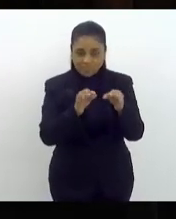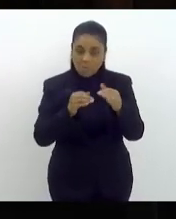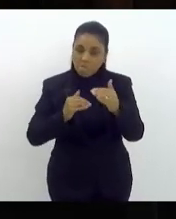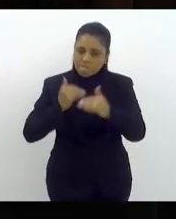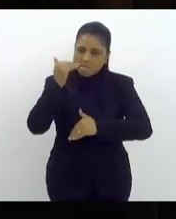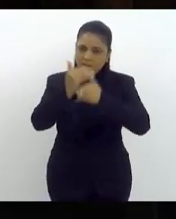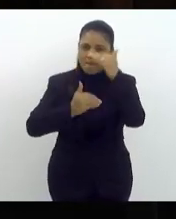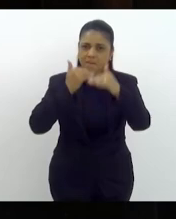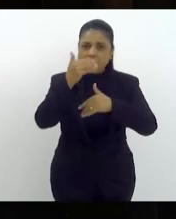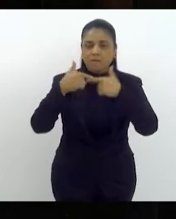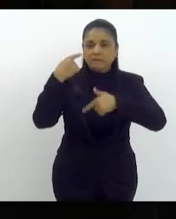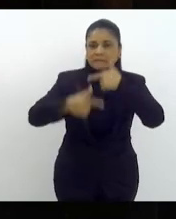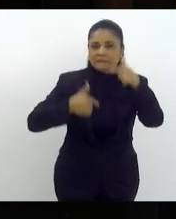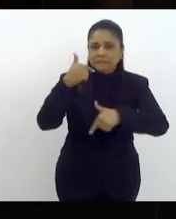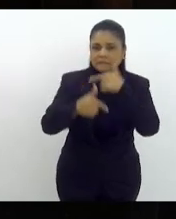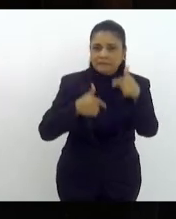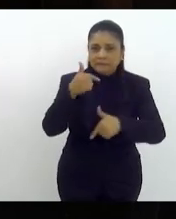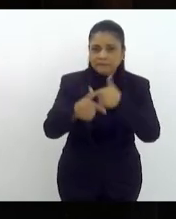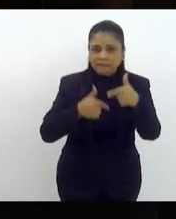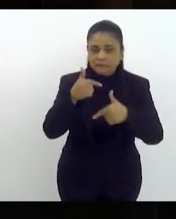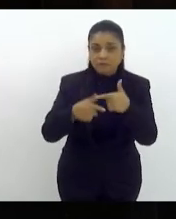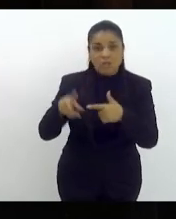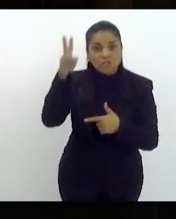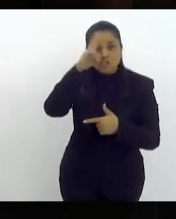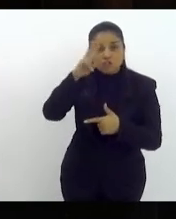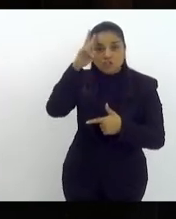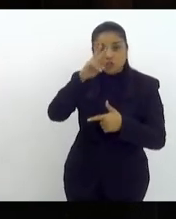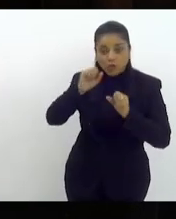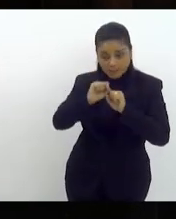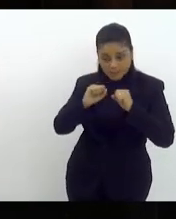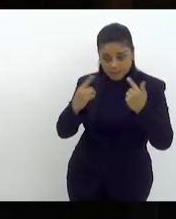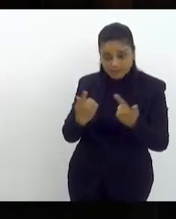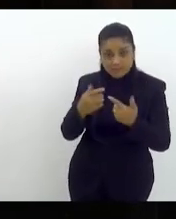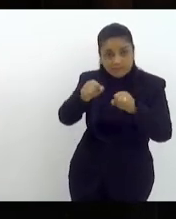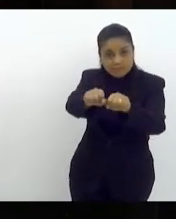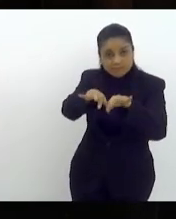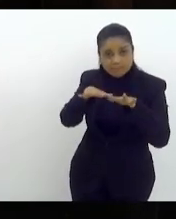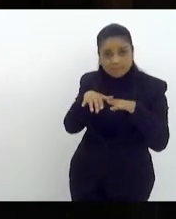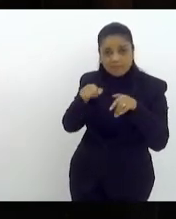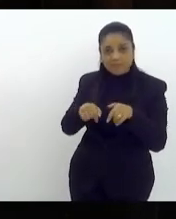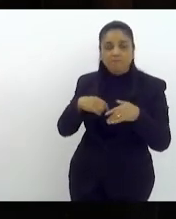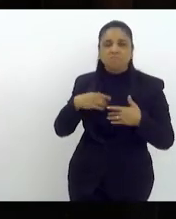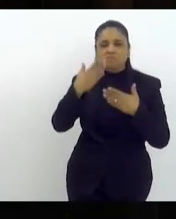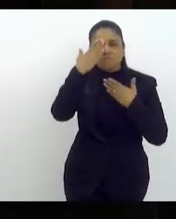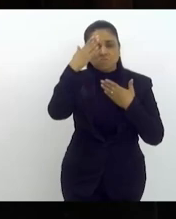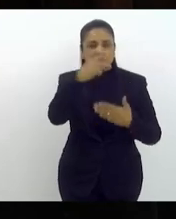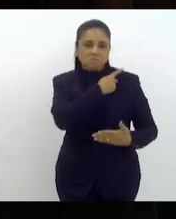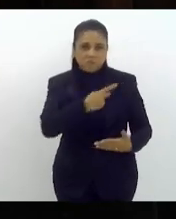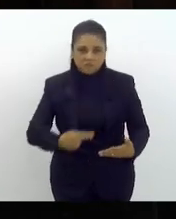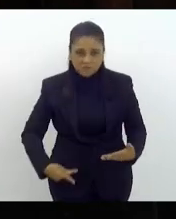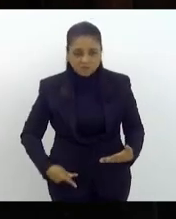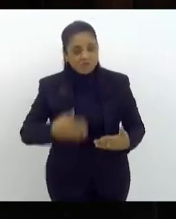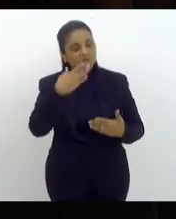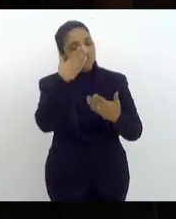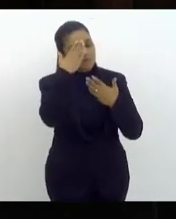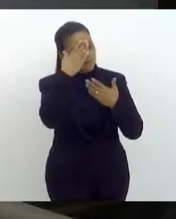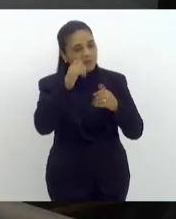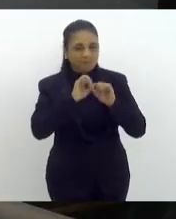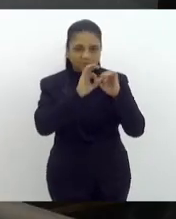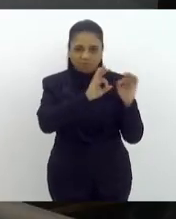produziu na história da Assembleia Legislativa Muito obrigado senhor presidente Muito obrigado a todos que nos ouvem fiquem com